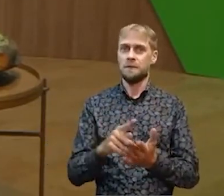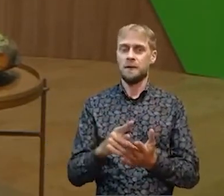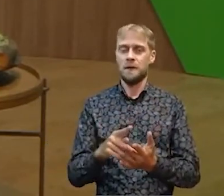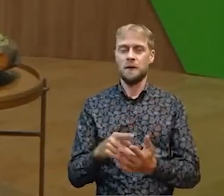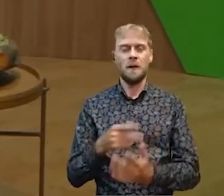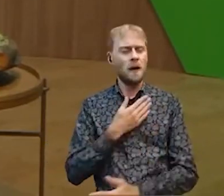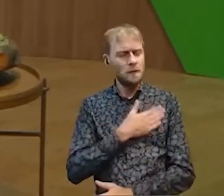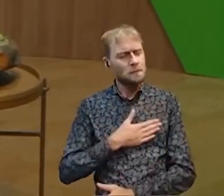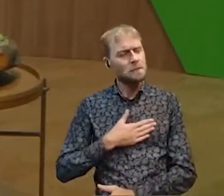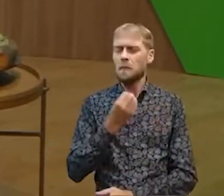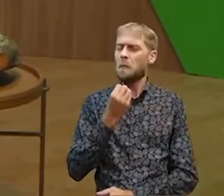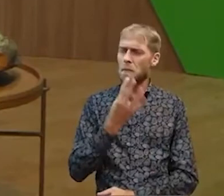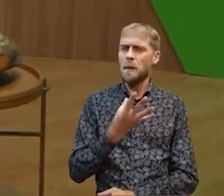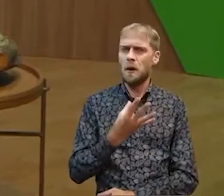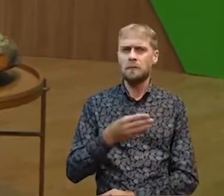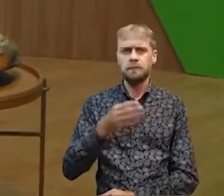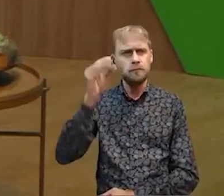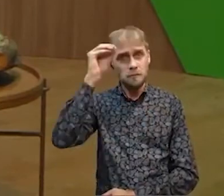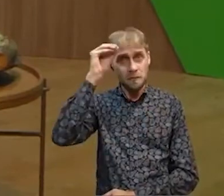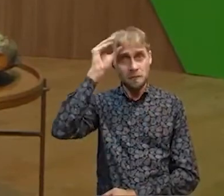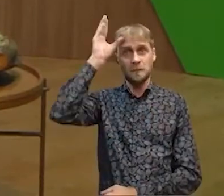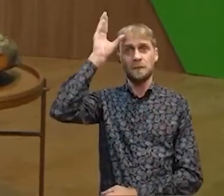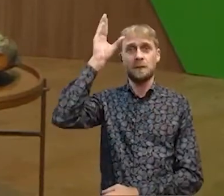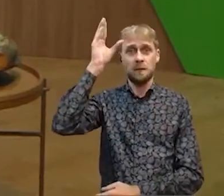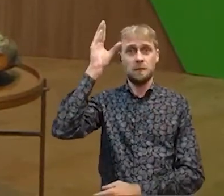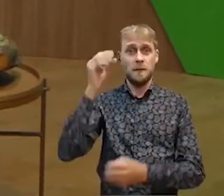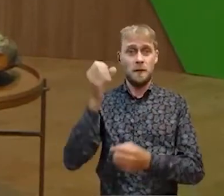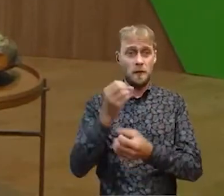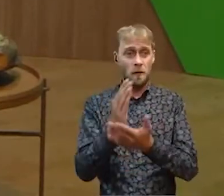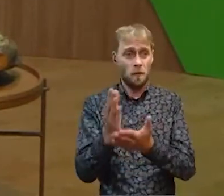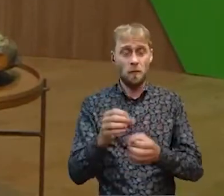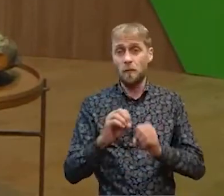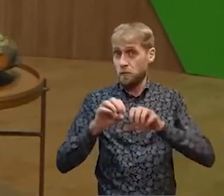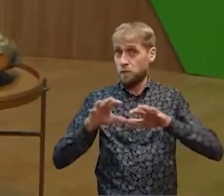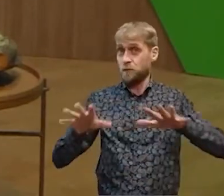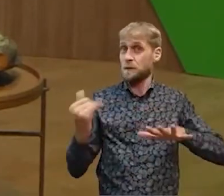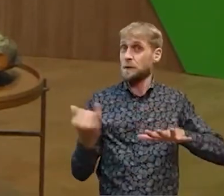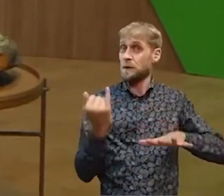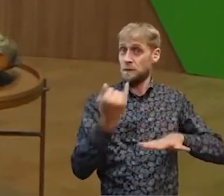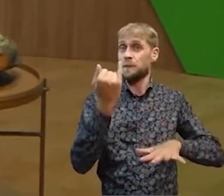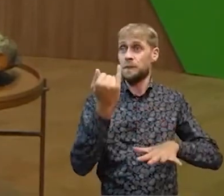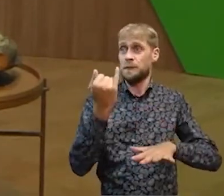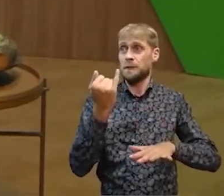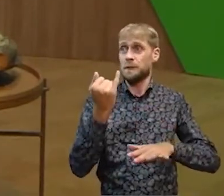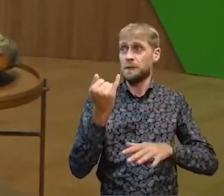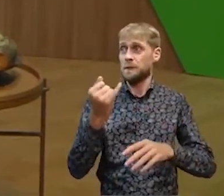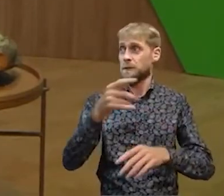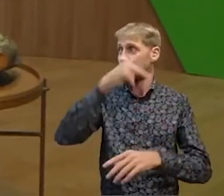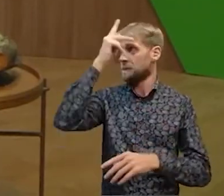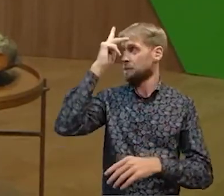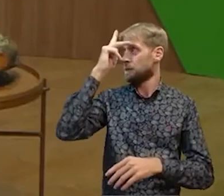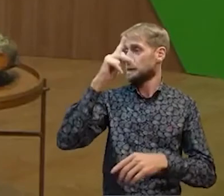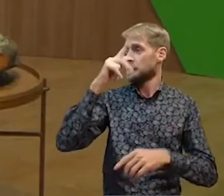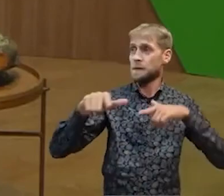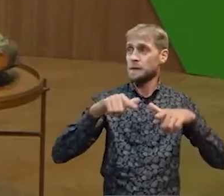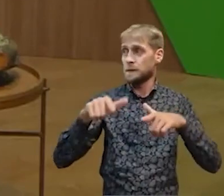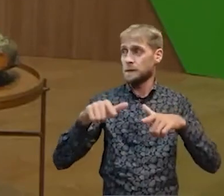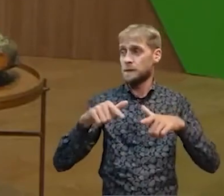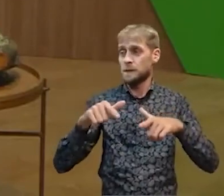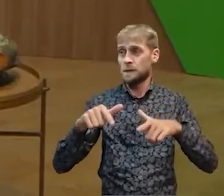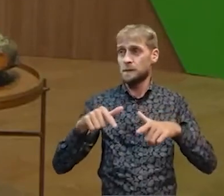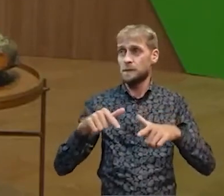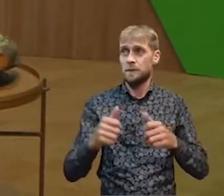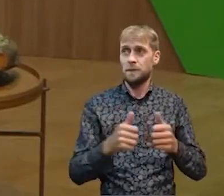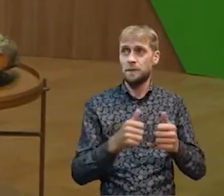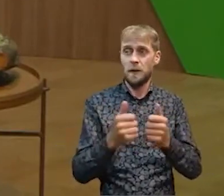e o conhecimento compartilhado também é importantíssimo, tanto entre as pessoas envolvidas na condução do